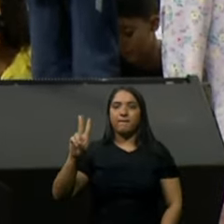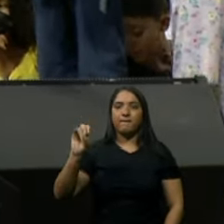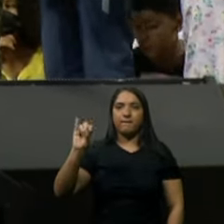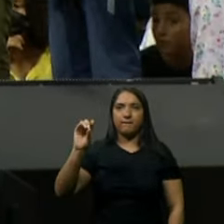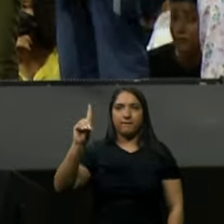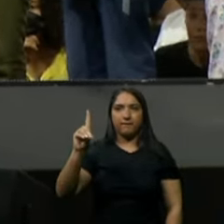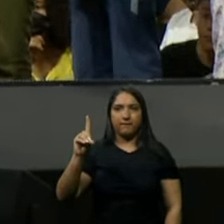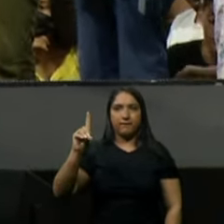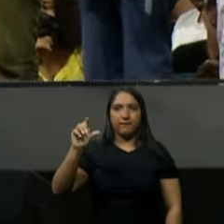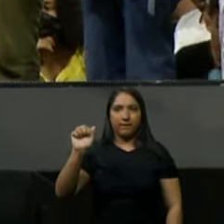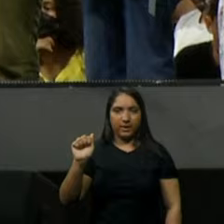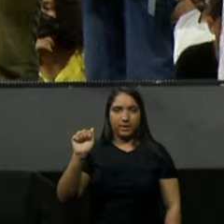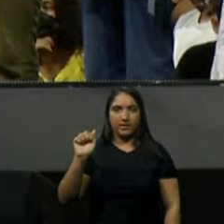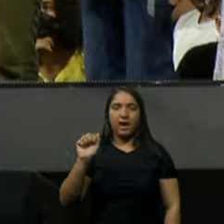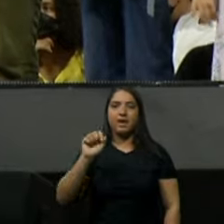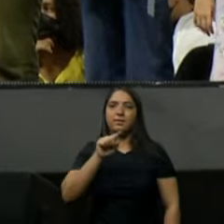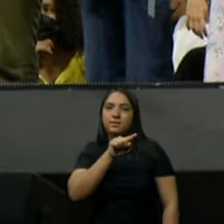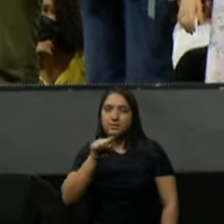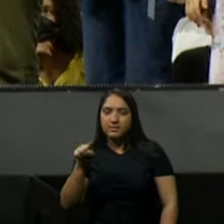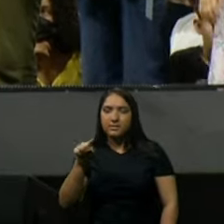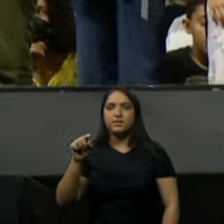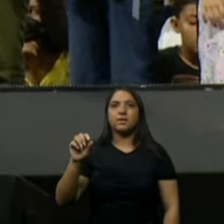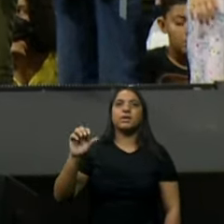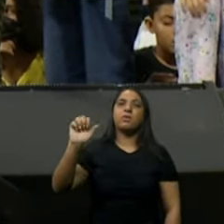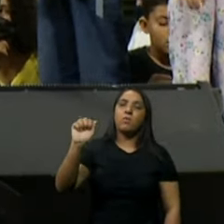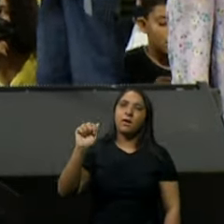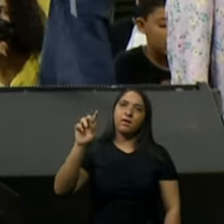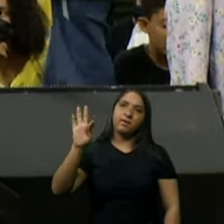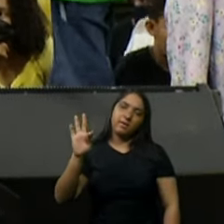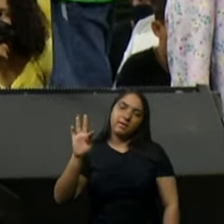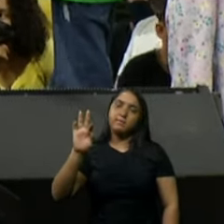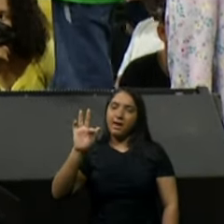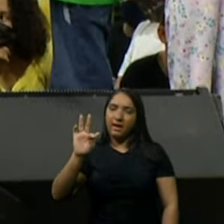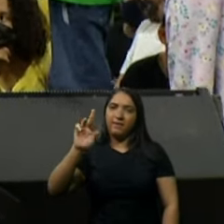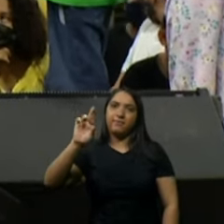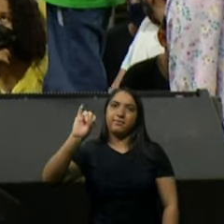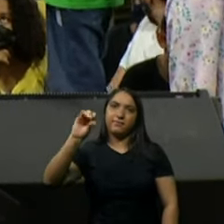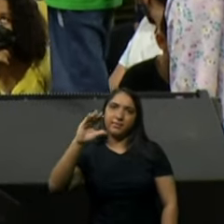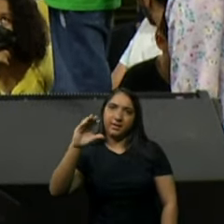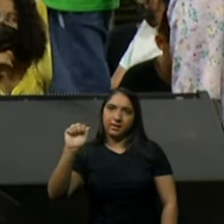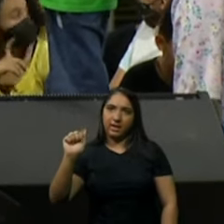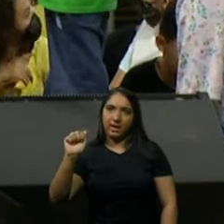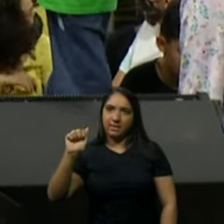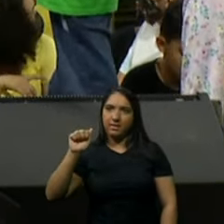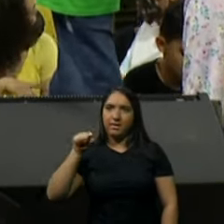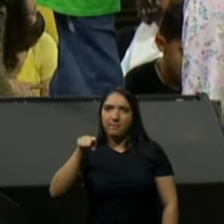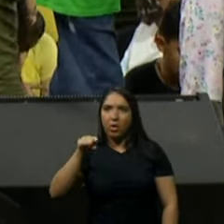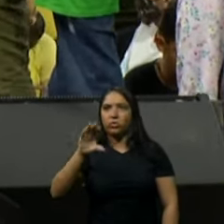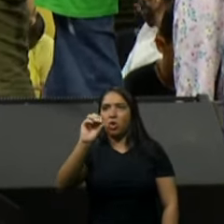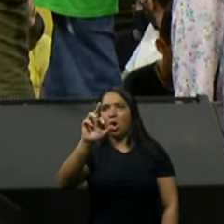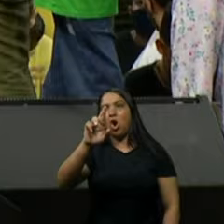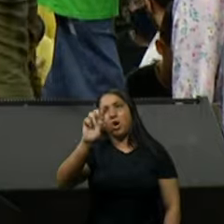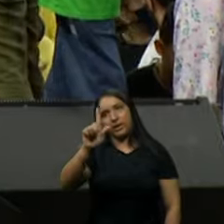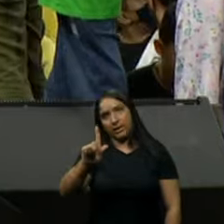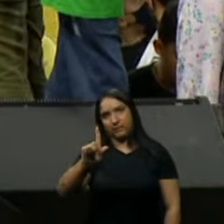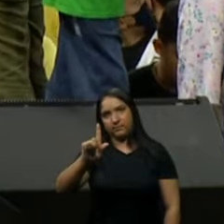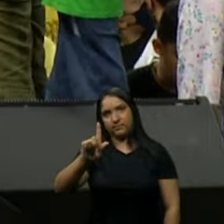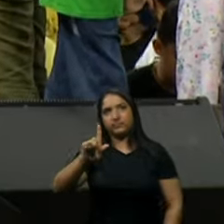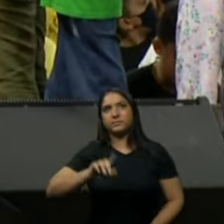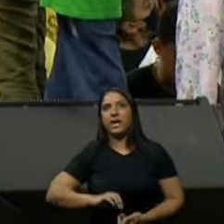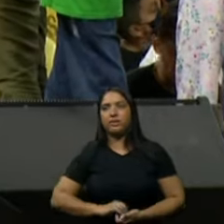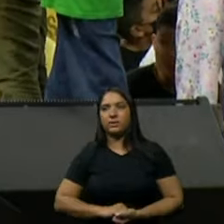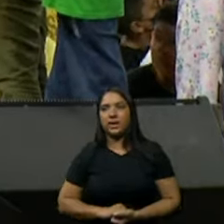que eles fazem vida tacinho África. Org é o caminho não dá para ver mas tá aqui no telão vida